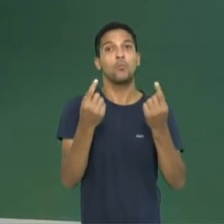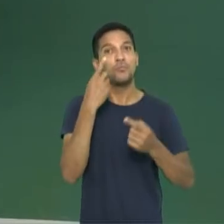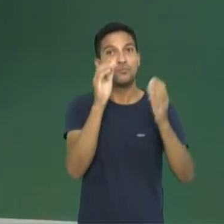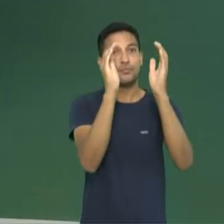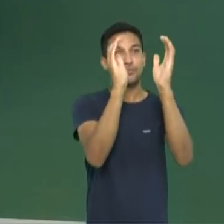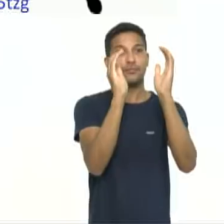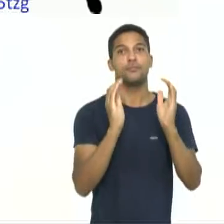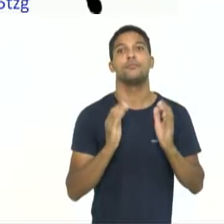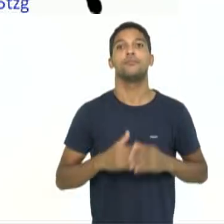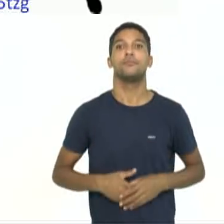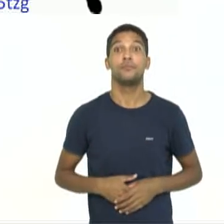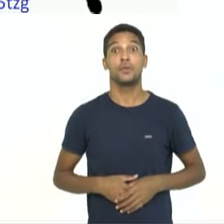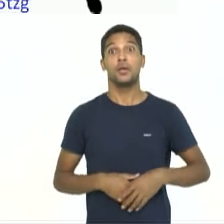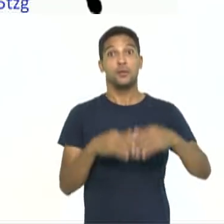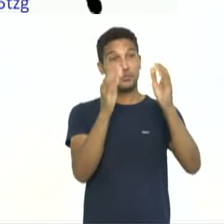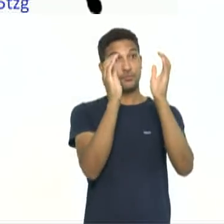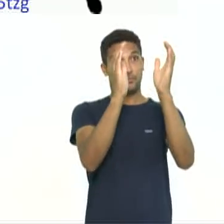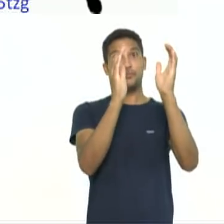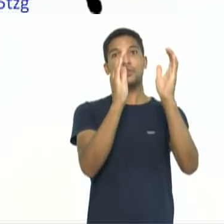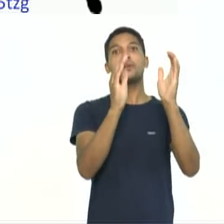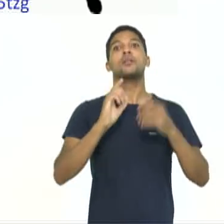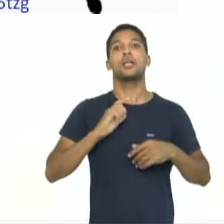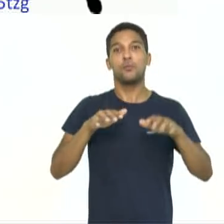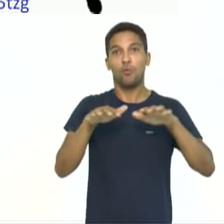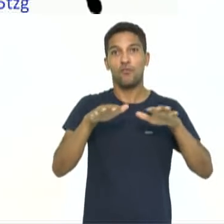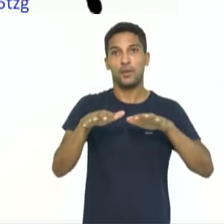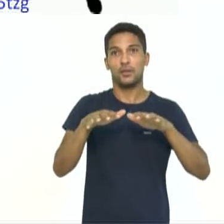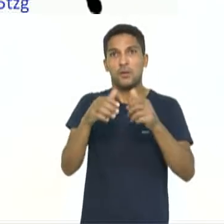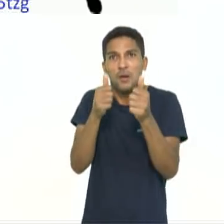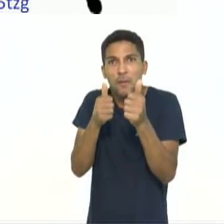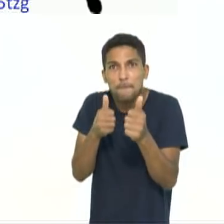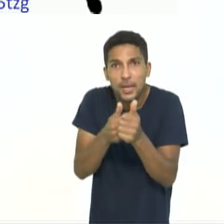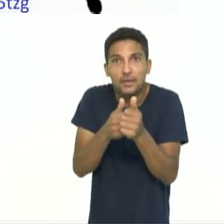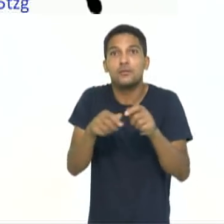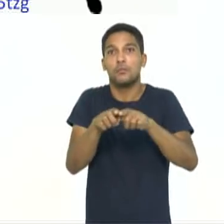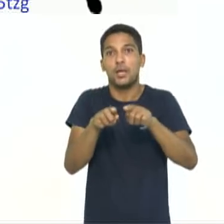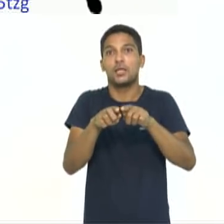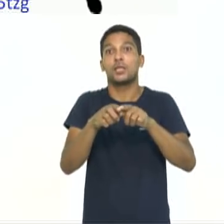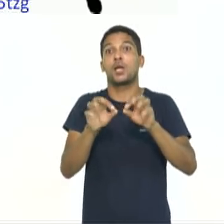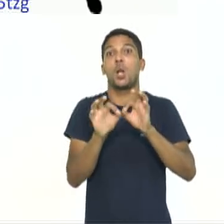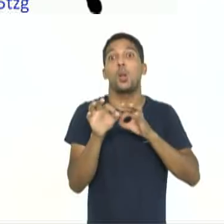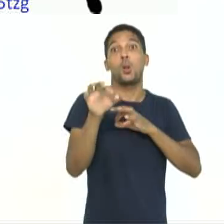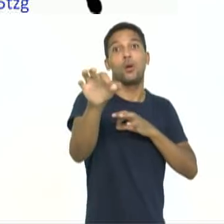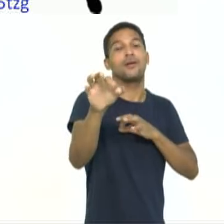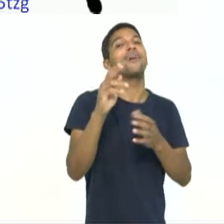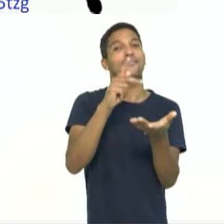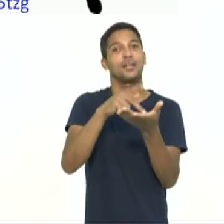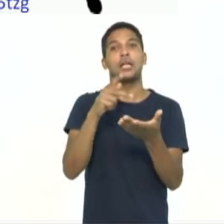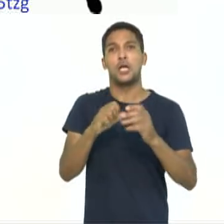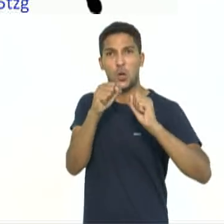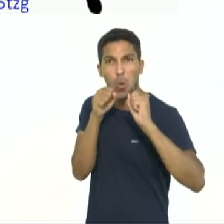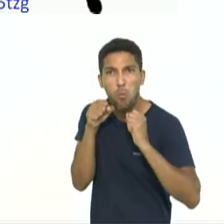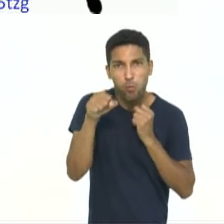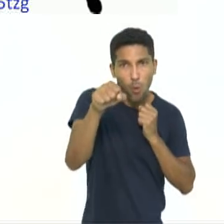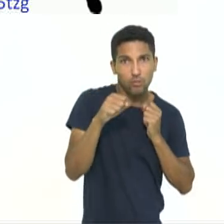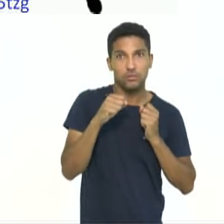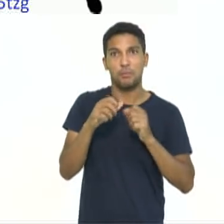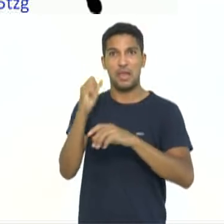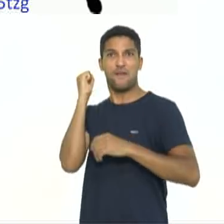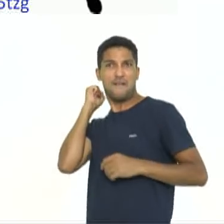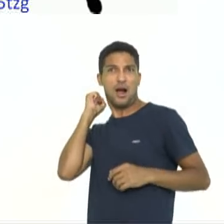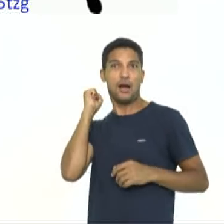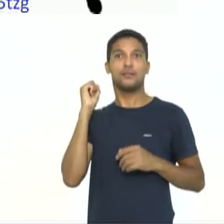Já voltamos. Você viu que o tempo foi bem rápido, né? Vamos corrigir então? Vamos verificar o que está certo, o que está verdadeiro no